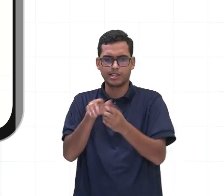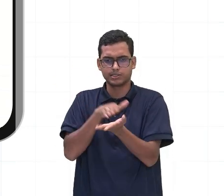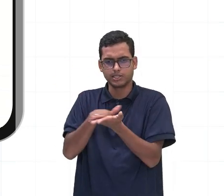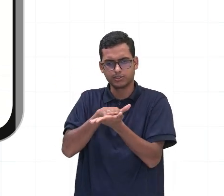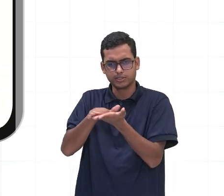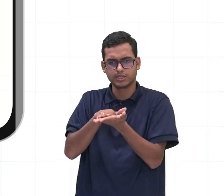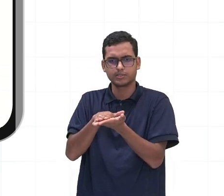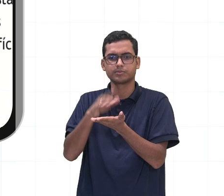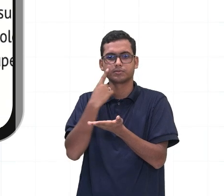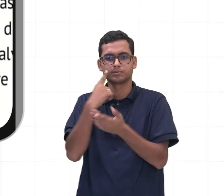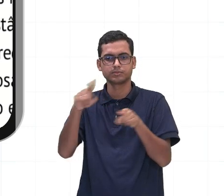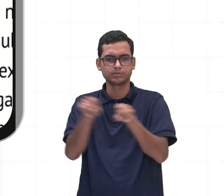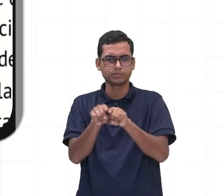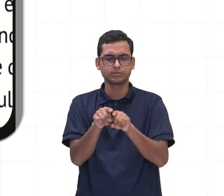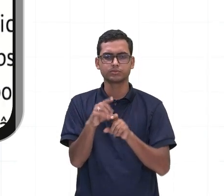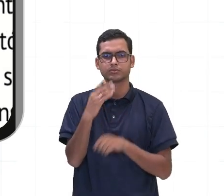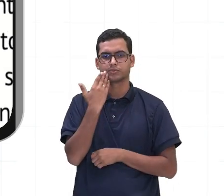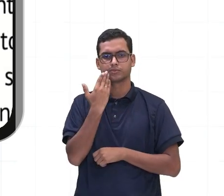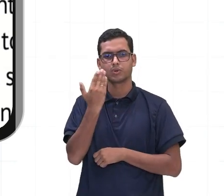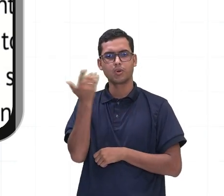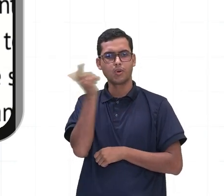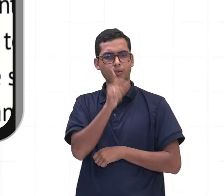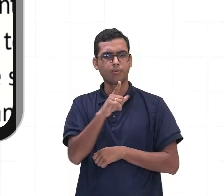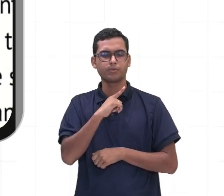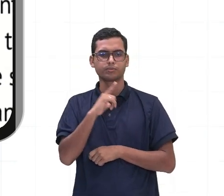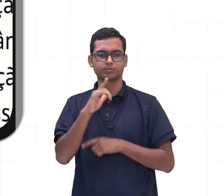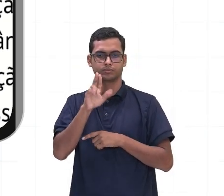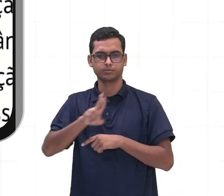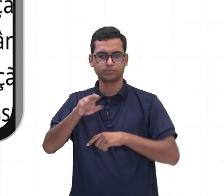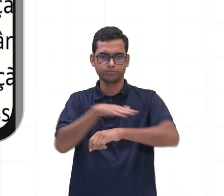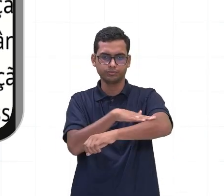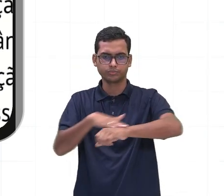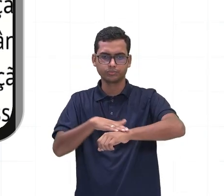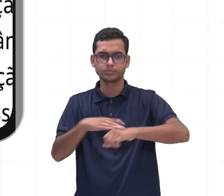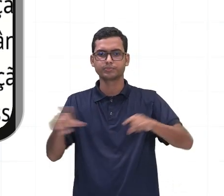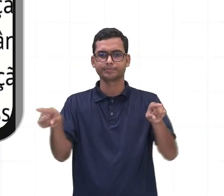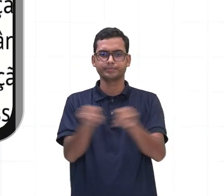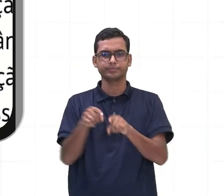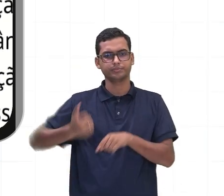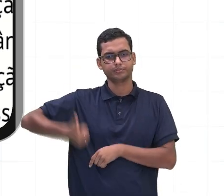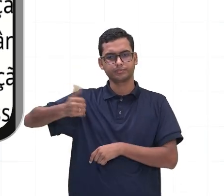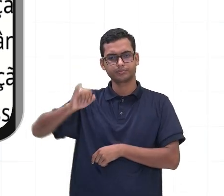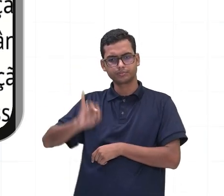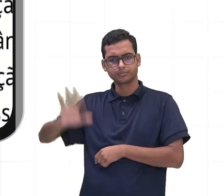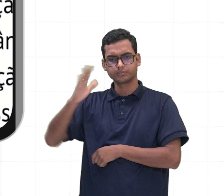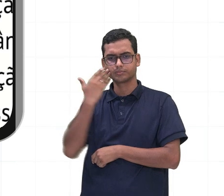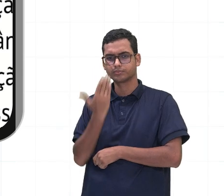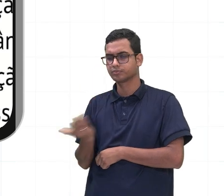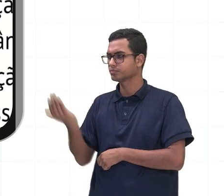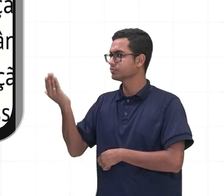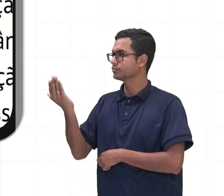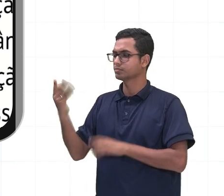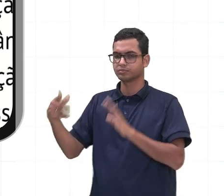tecido epitelial. Olha só, essa primeira imagem, ela mostra pra gente o tecido